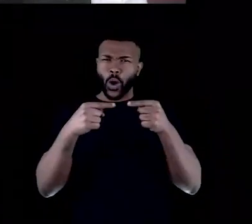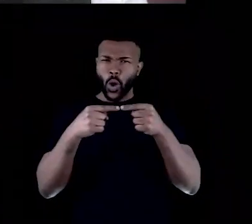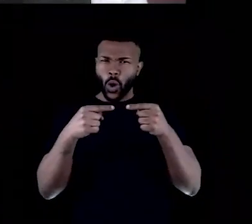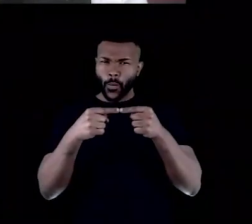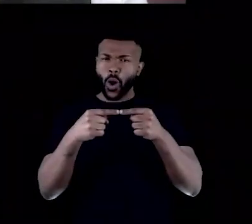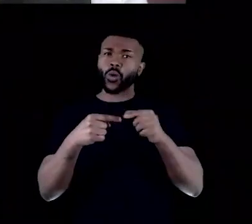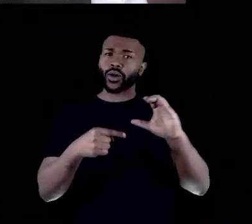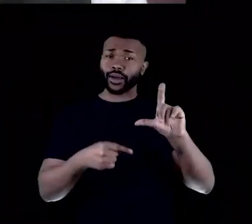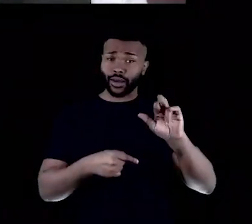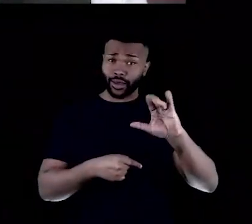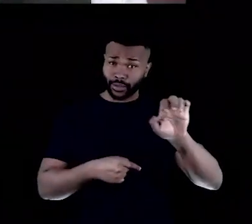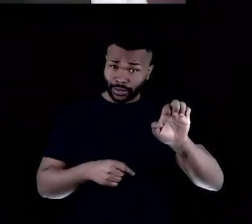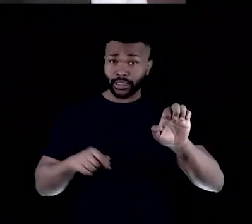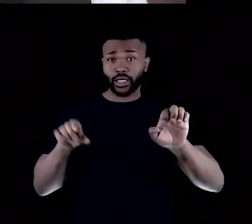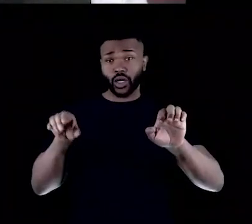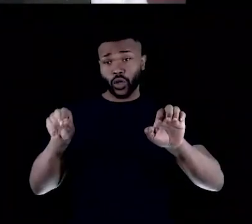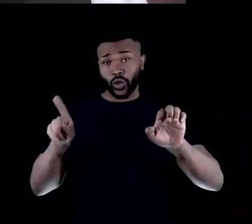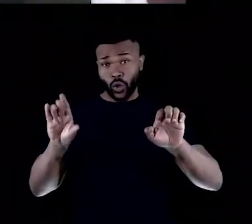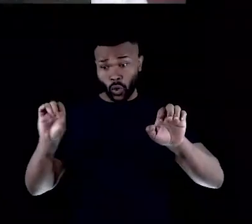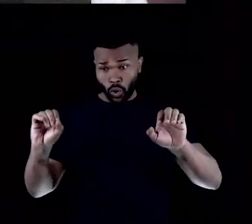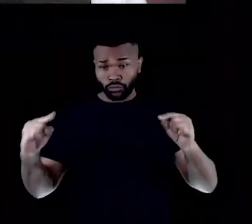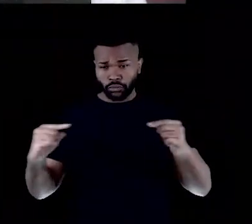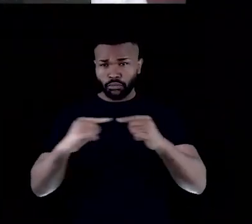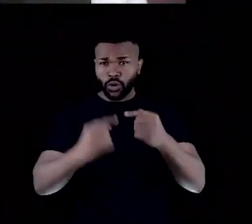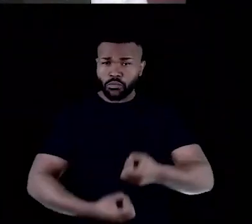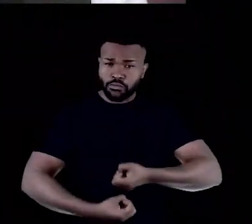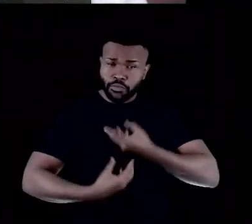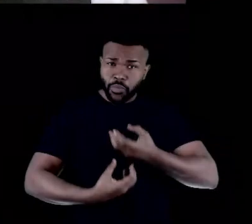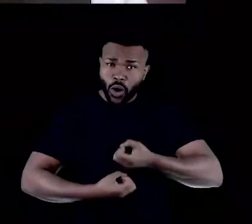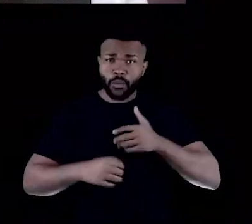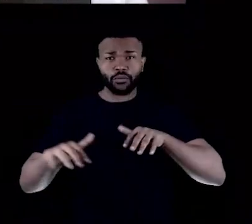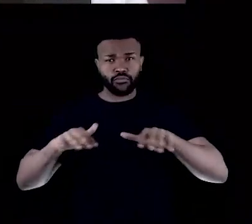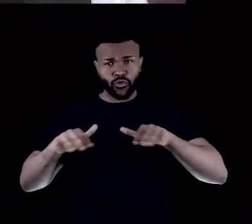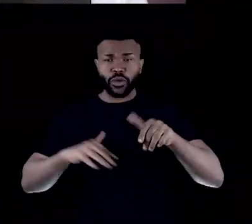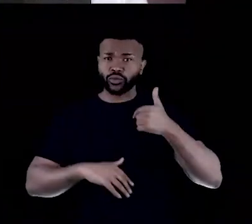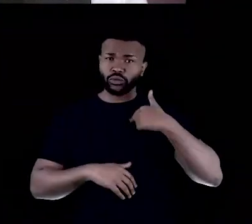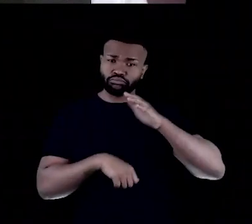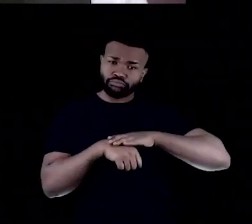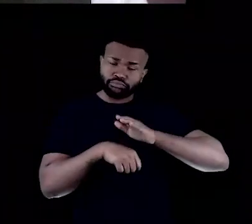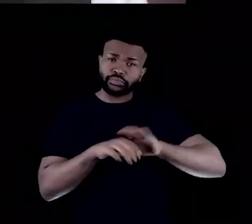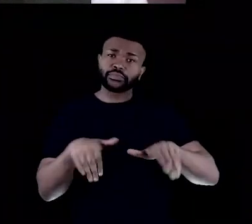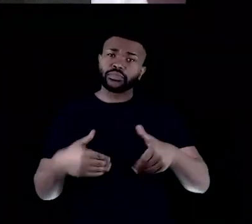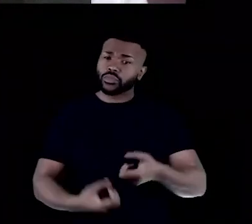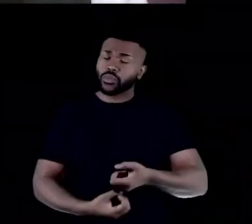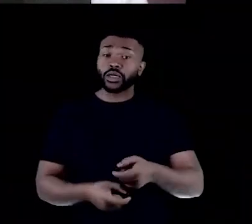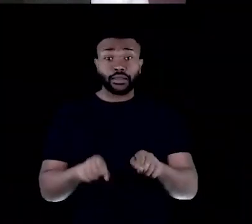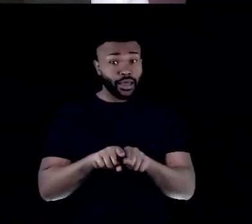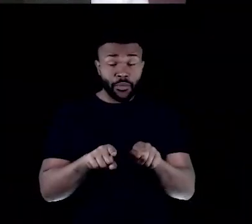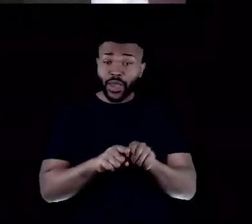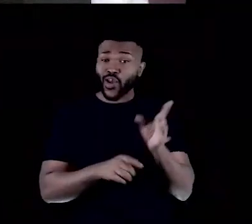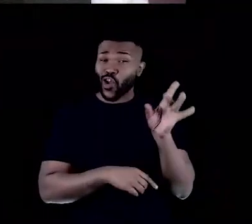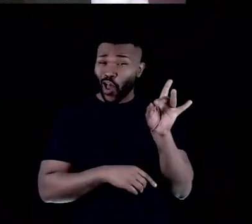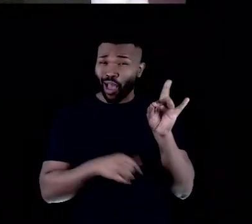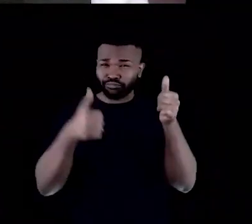com a Yoko Ono, e eu falo, eu tenho uma terceira opinião sobre isso. E aí sai um poema desse movimento aleatório que eu fiz. E o poema é a